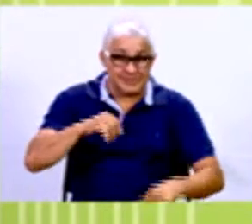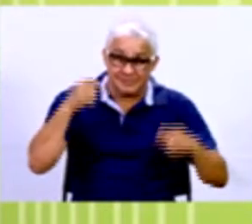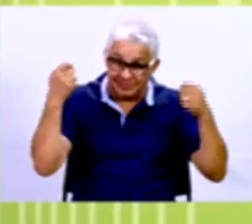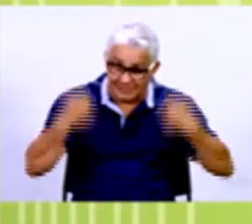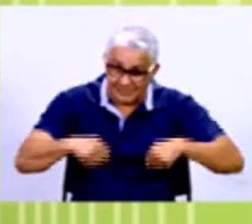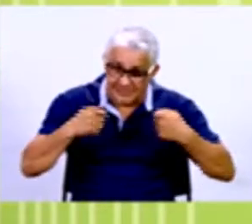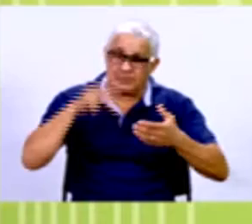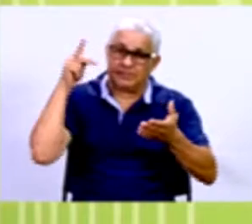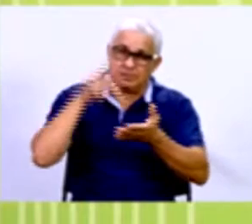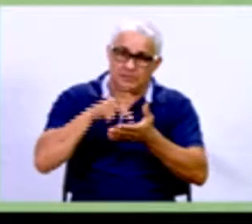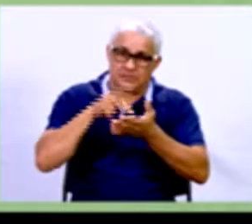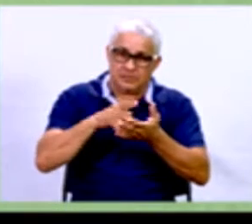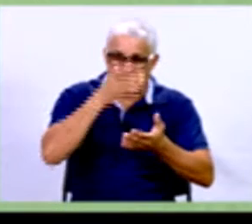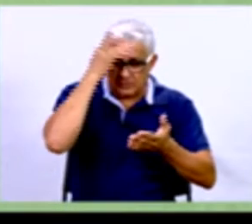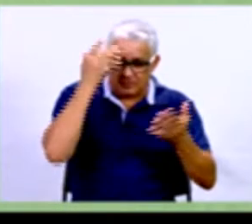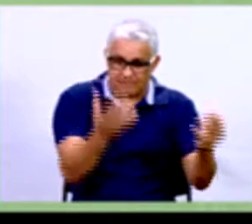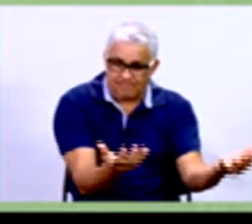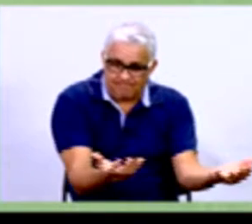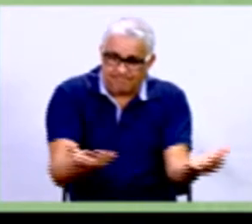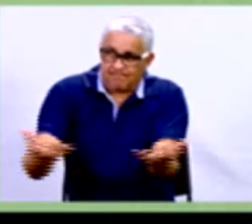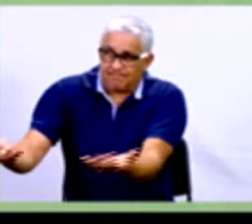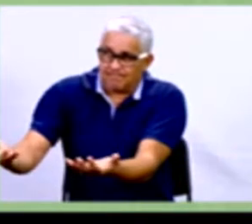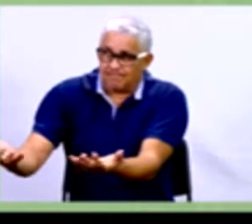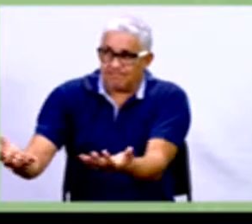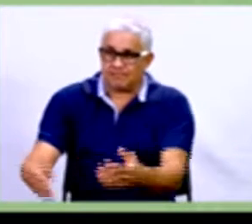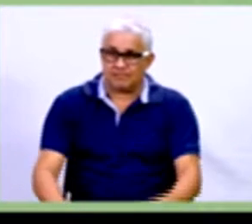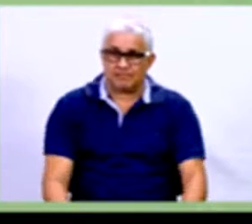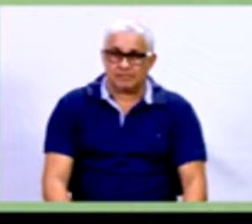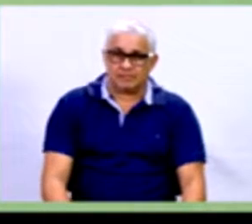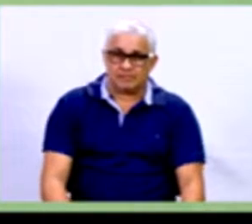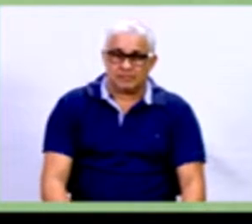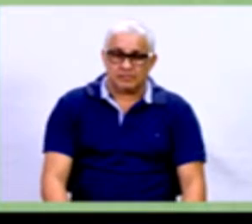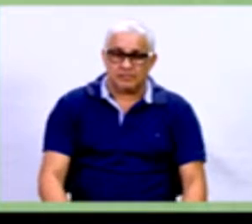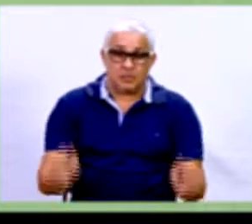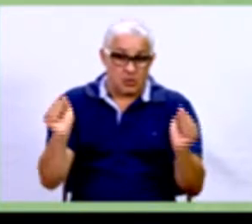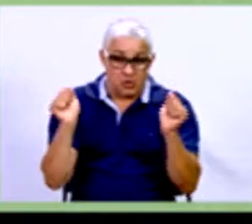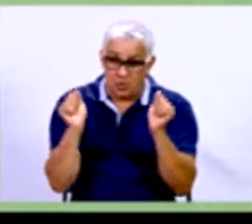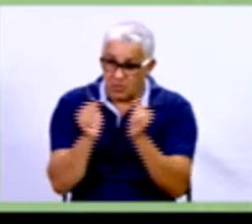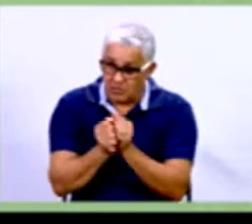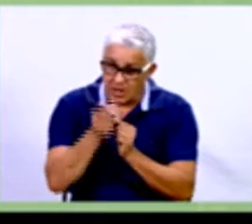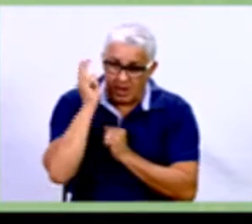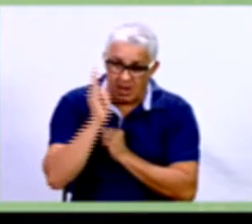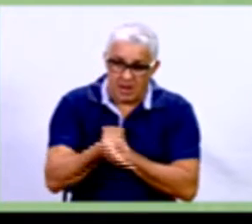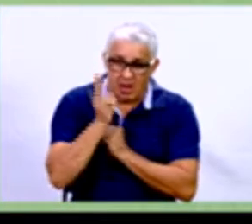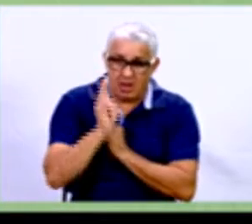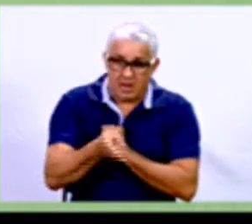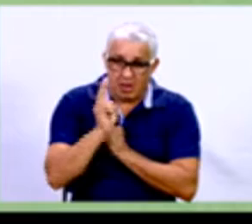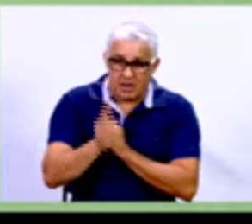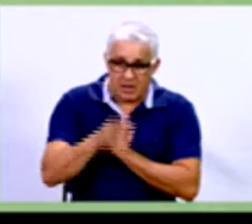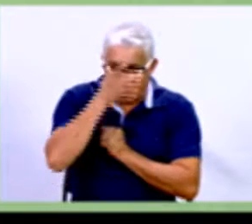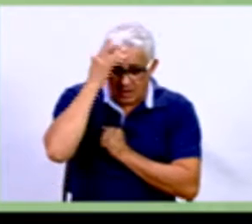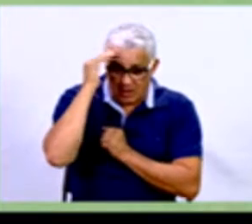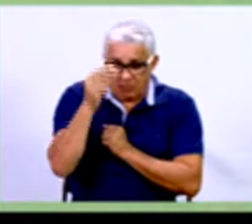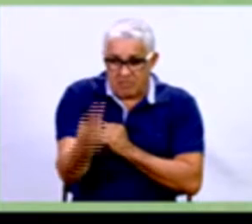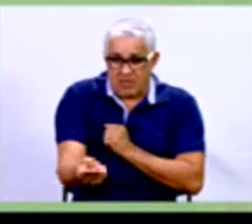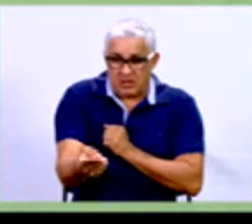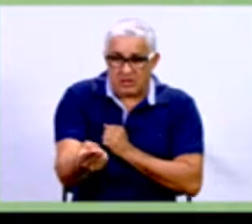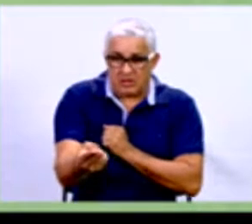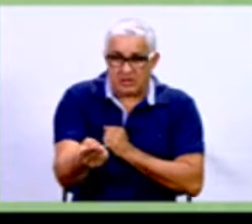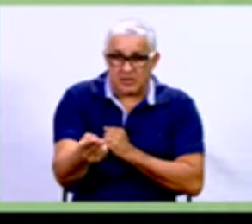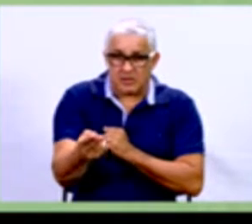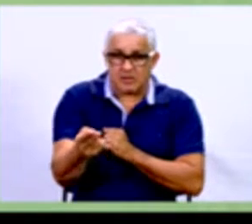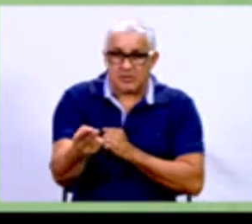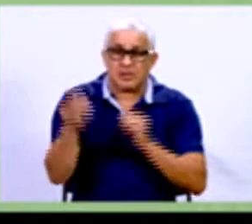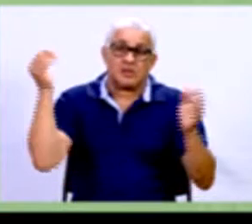mesmo, remover a vítima. Permanecer junto à vítima até que seja entregue aos cuidados